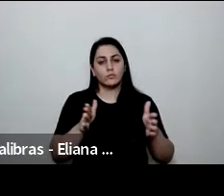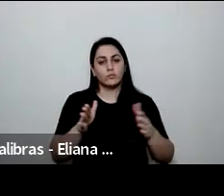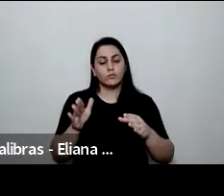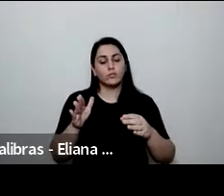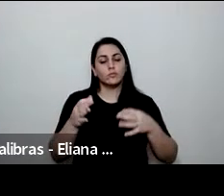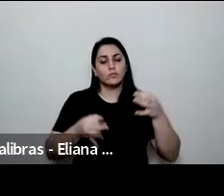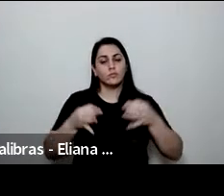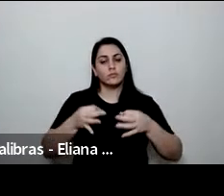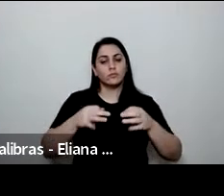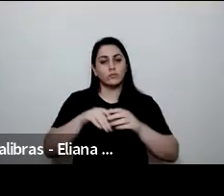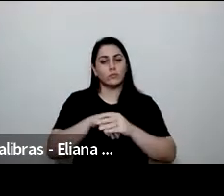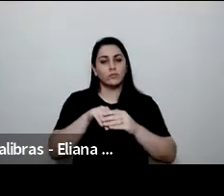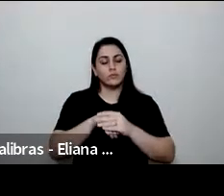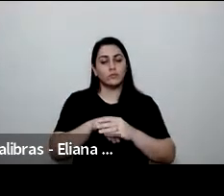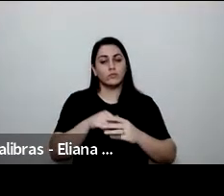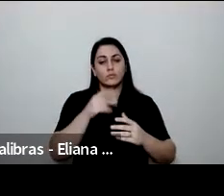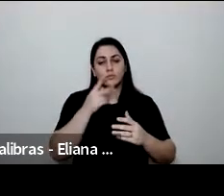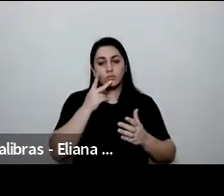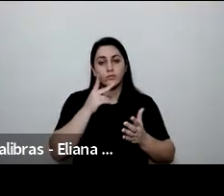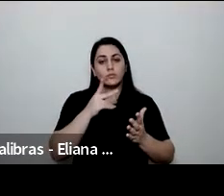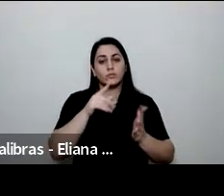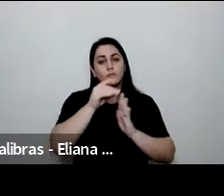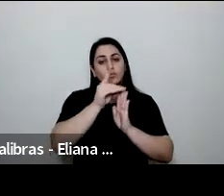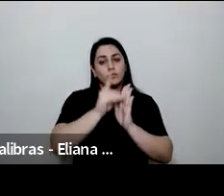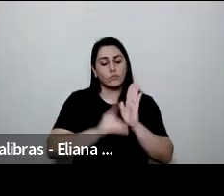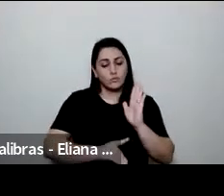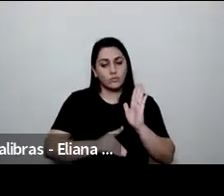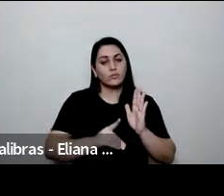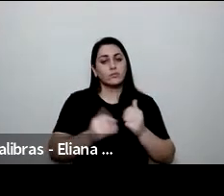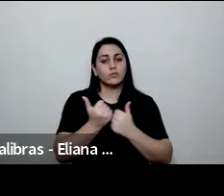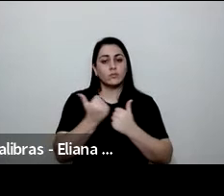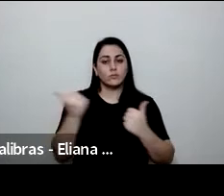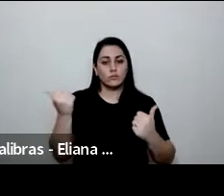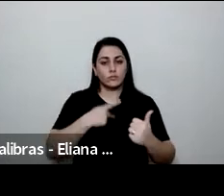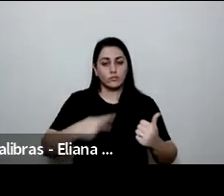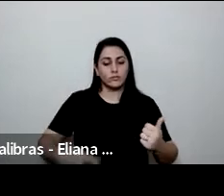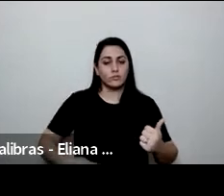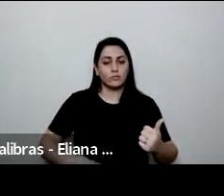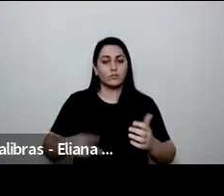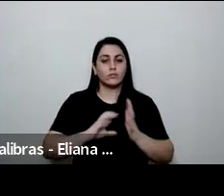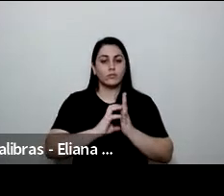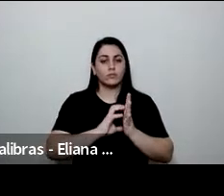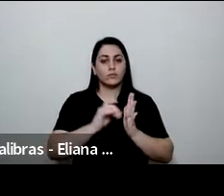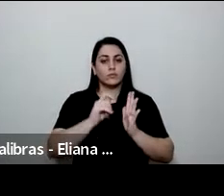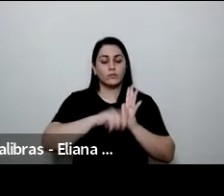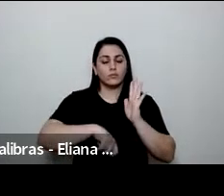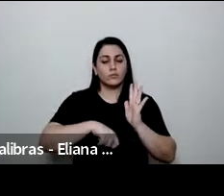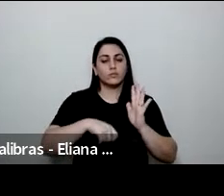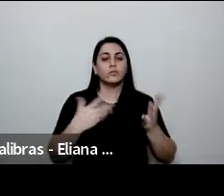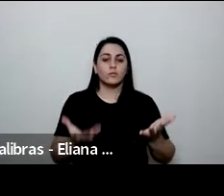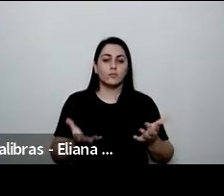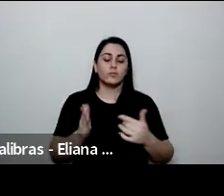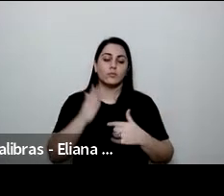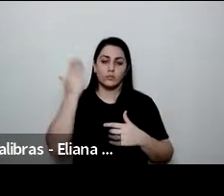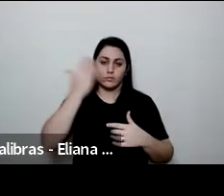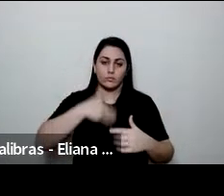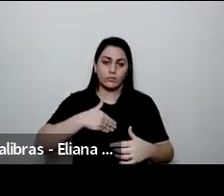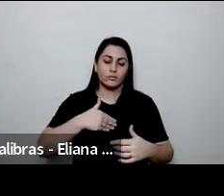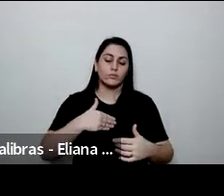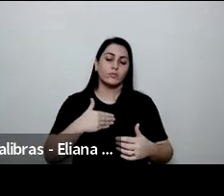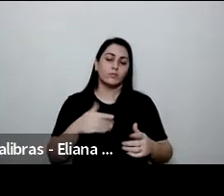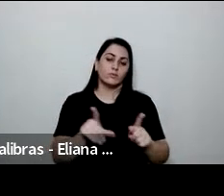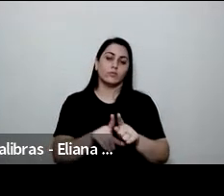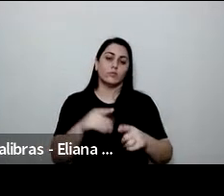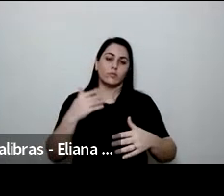contra decoração de criação assinada pelo vice-presidente do partido destaque-se que a prova da filiação partidária para aferição em pedido de